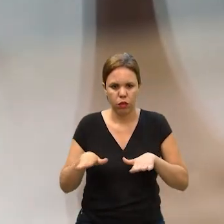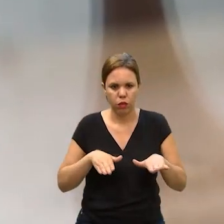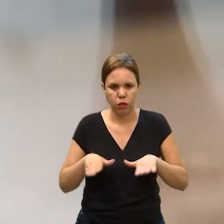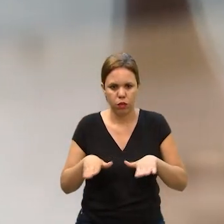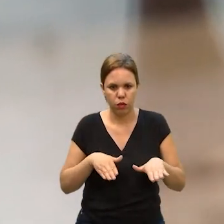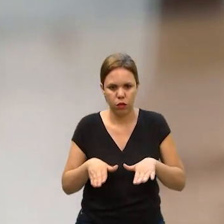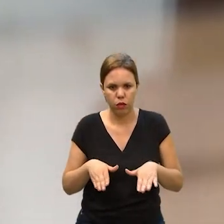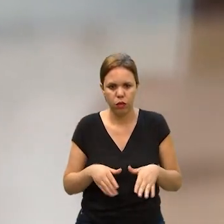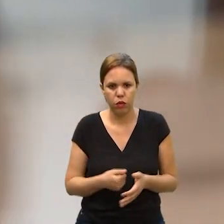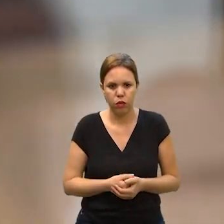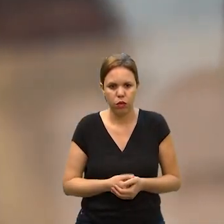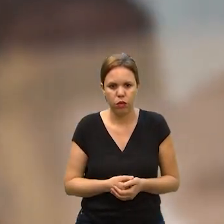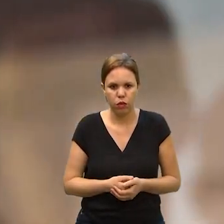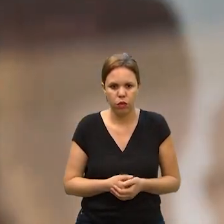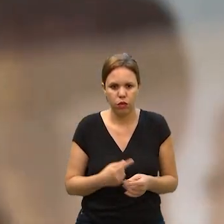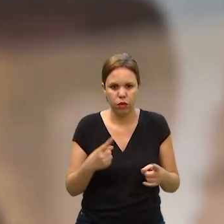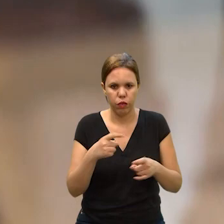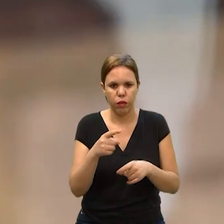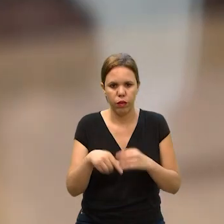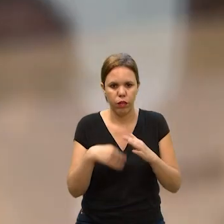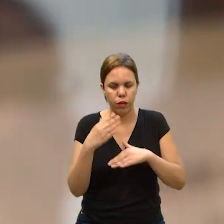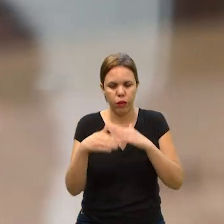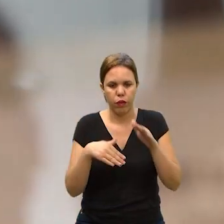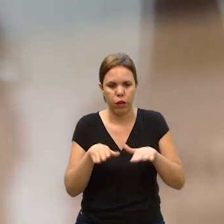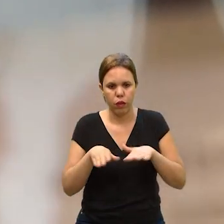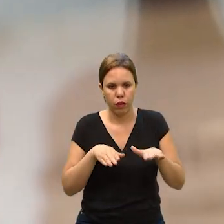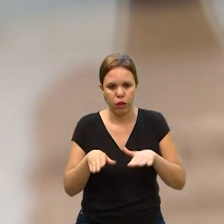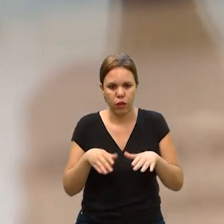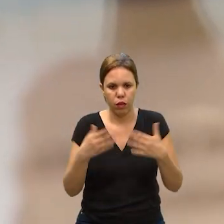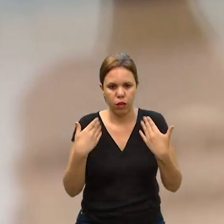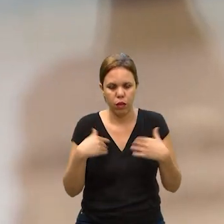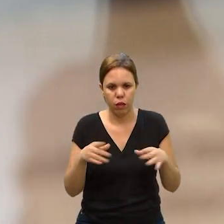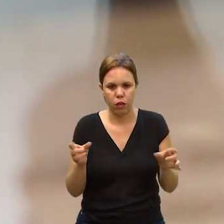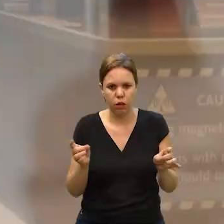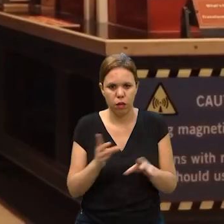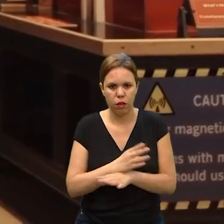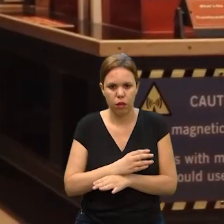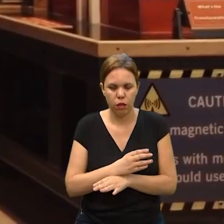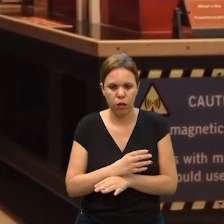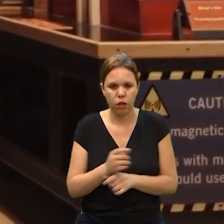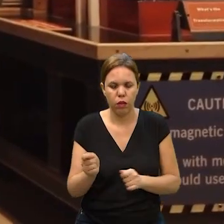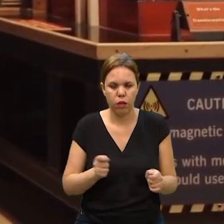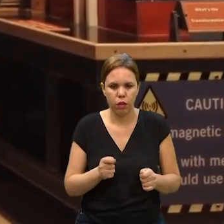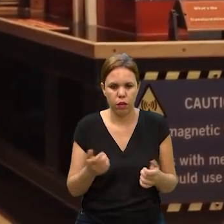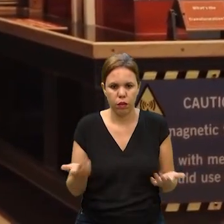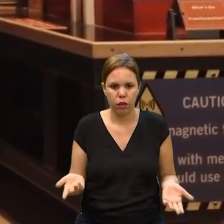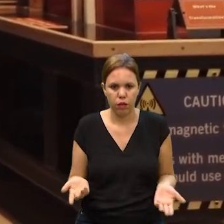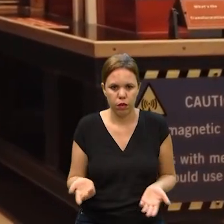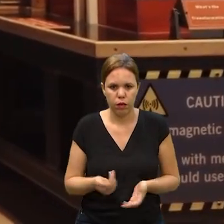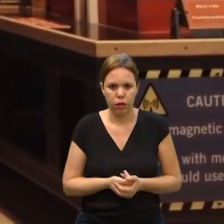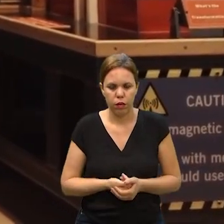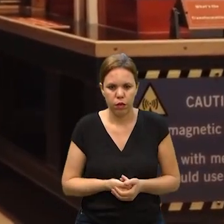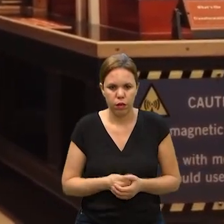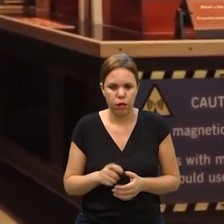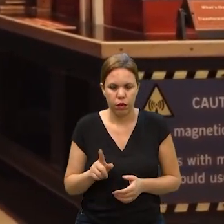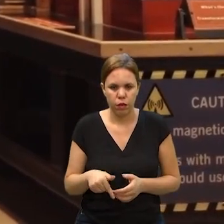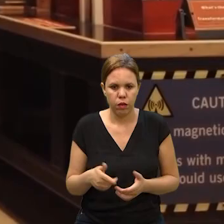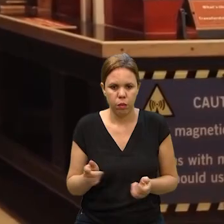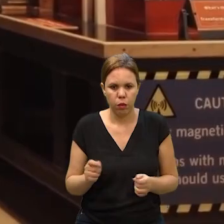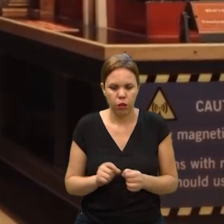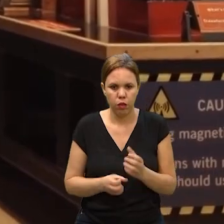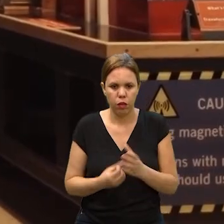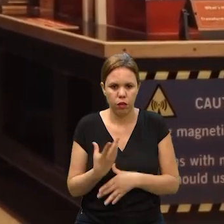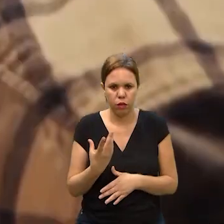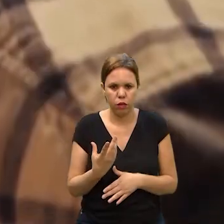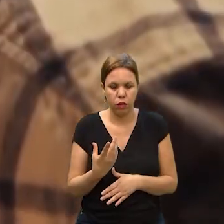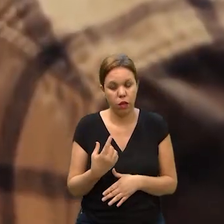ter movimentos involuntários que dificultam você desenvolver a coordenação plenamente, no equilíbrio, e esse